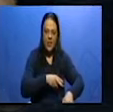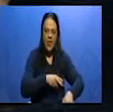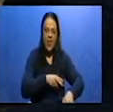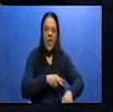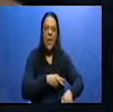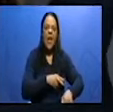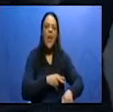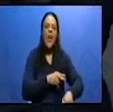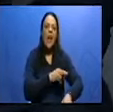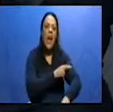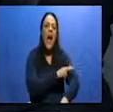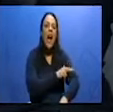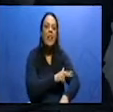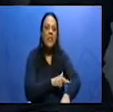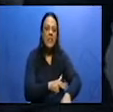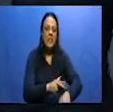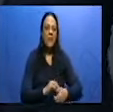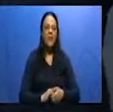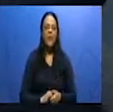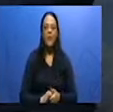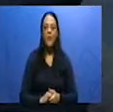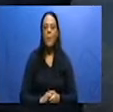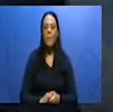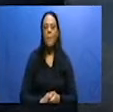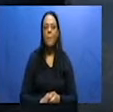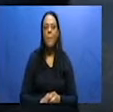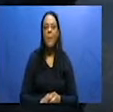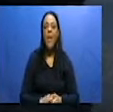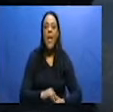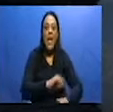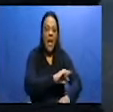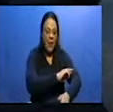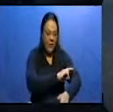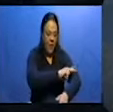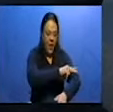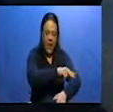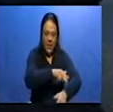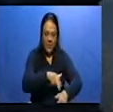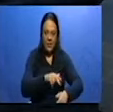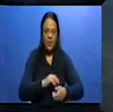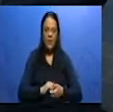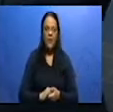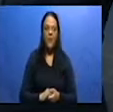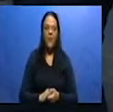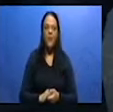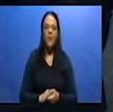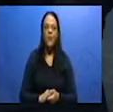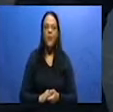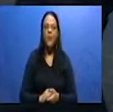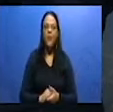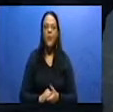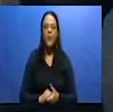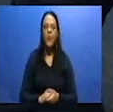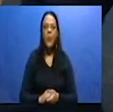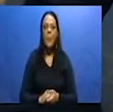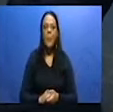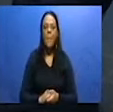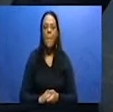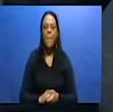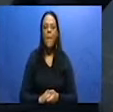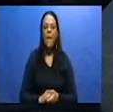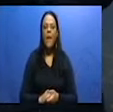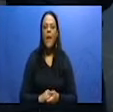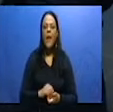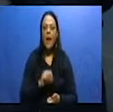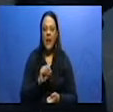Isso significa que não tinha a mesma etnia. Aqui, eles já viviam um pouquinho mais diferente, sabe? Cada